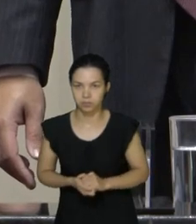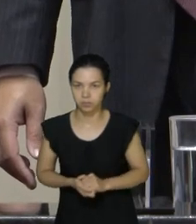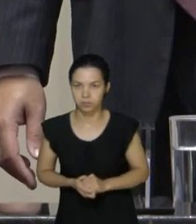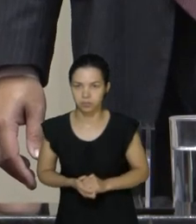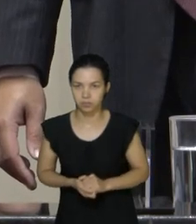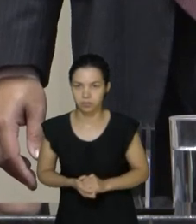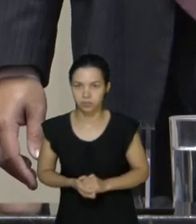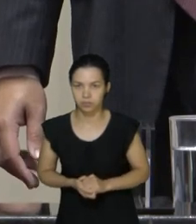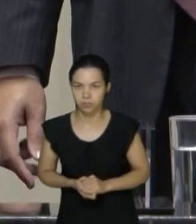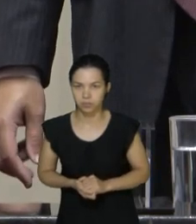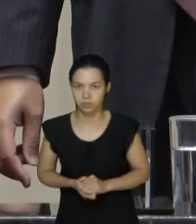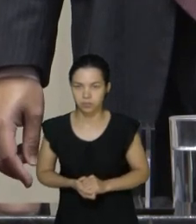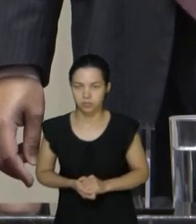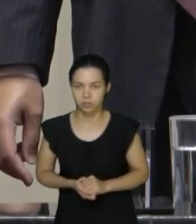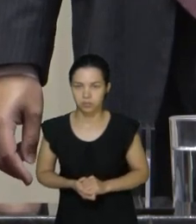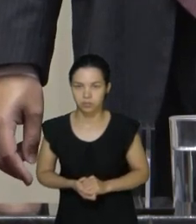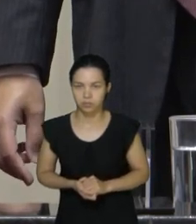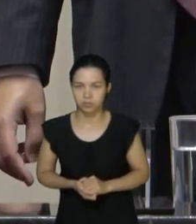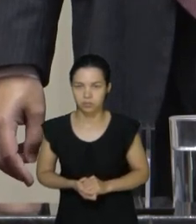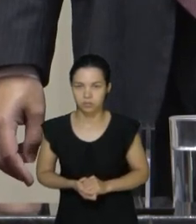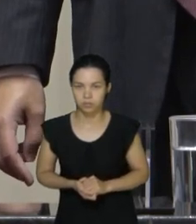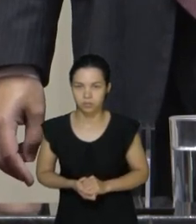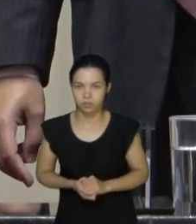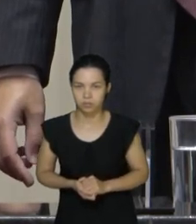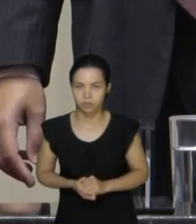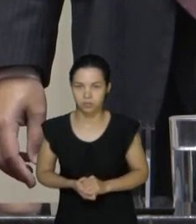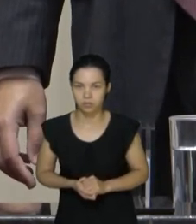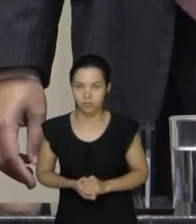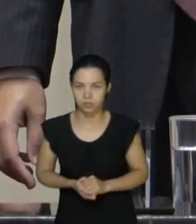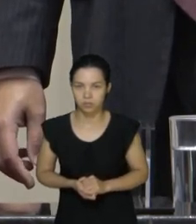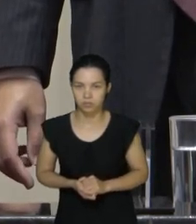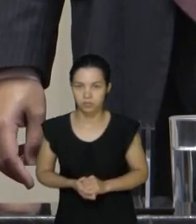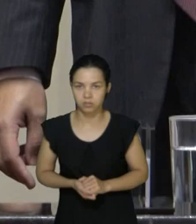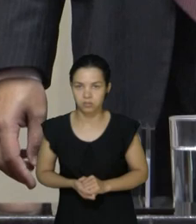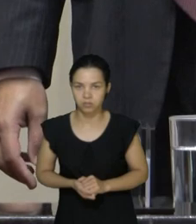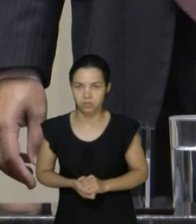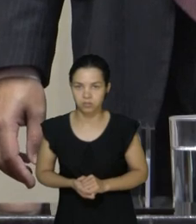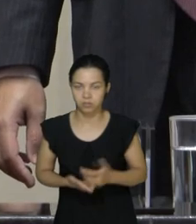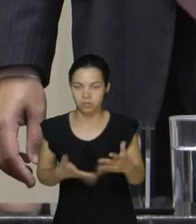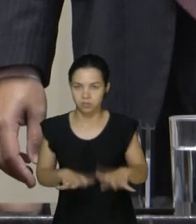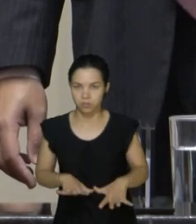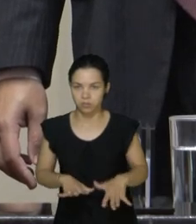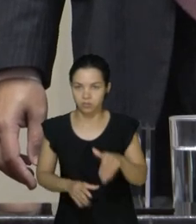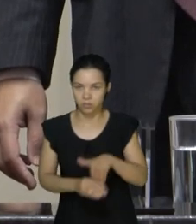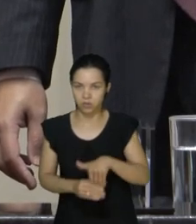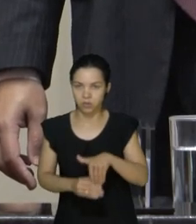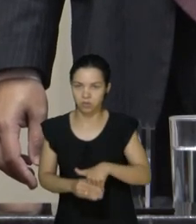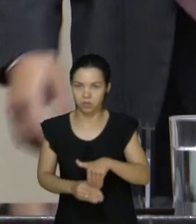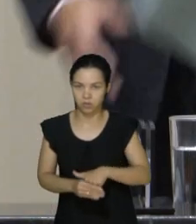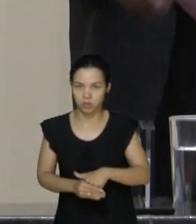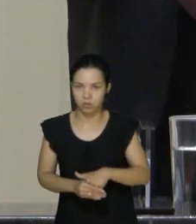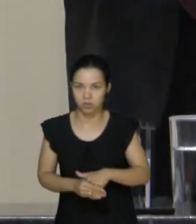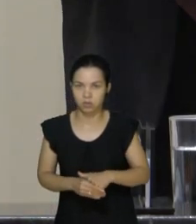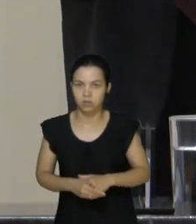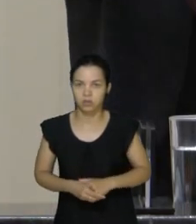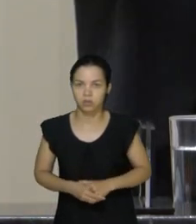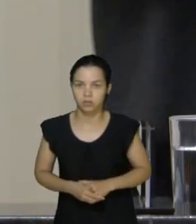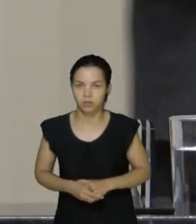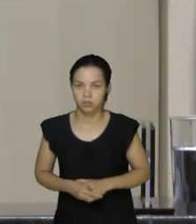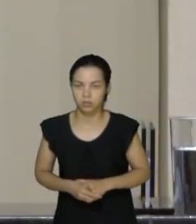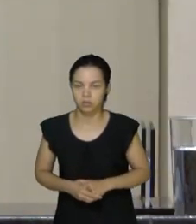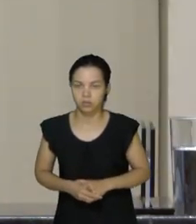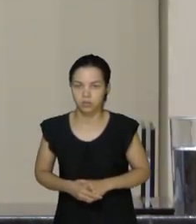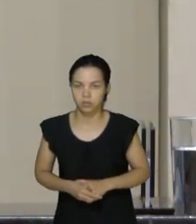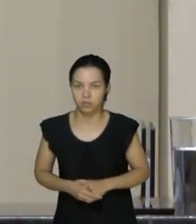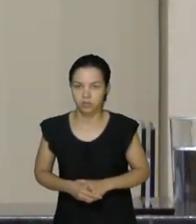quase uma aula de física isso daqui, química, né? Em discussão, não havendo, em votação, deputados concordam, permaneçam como estão.